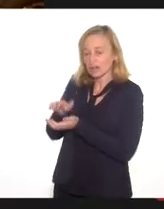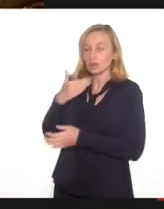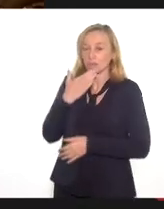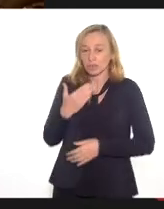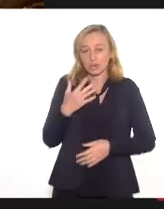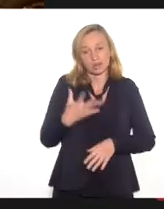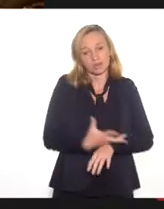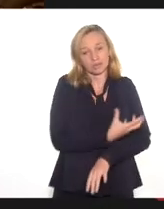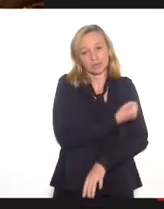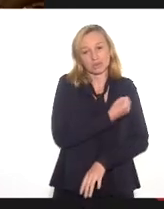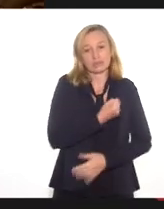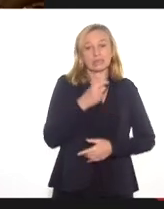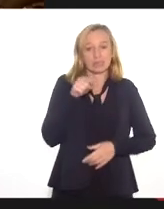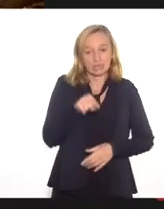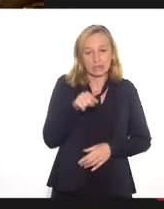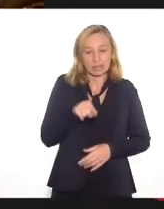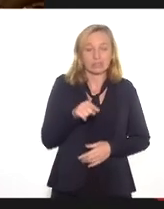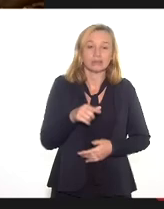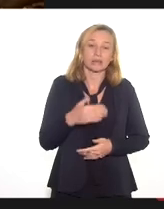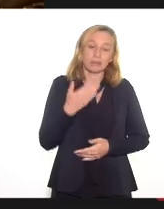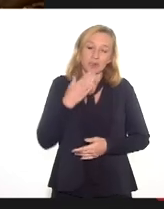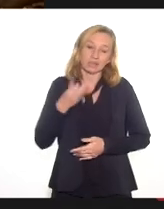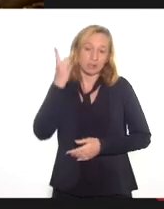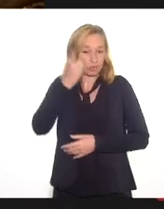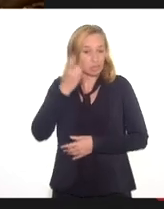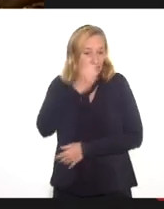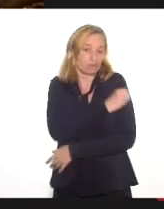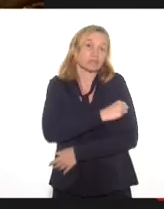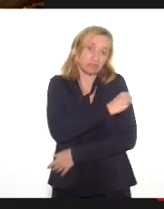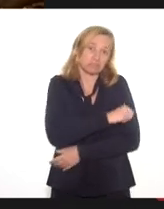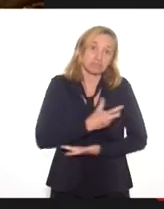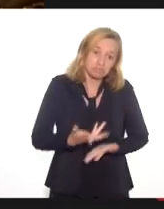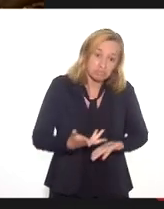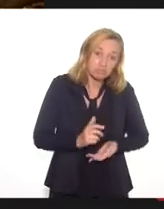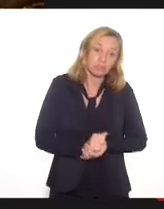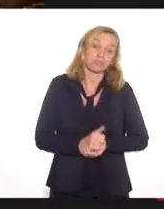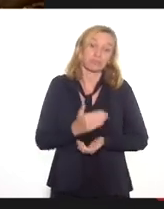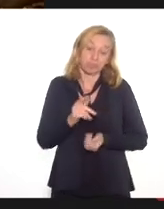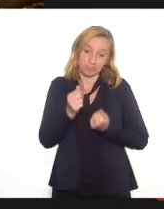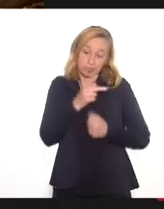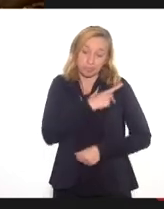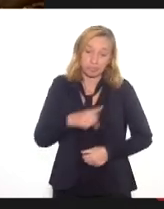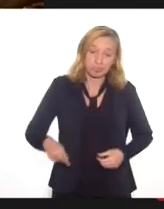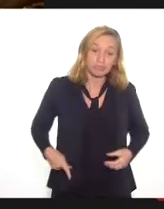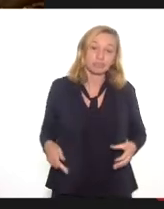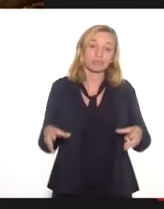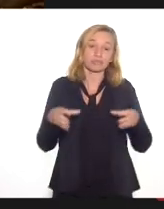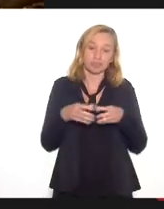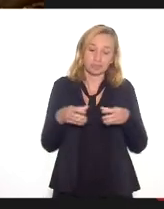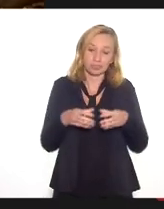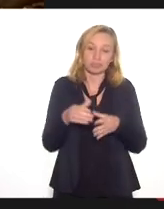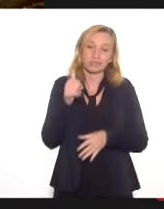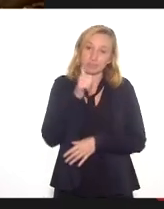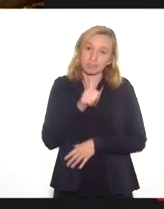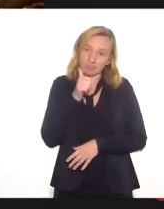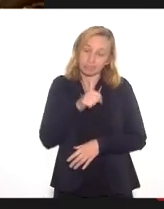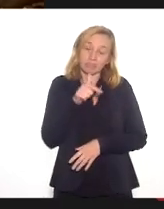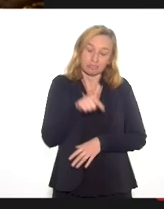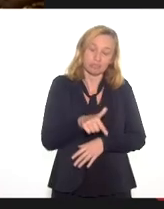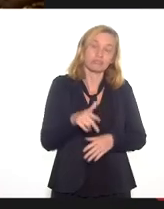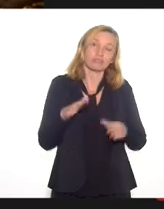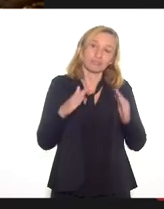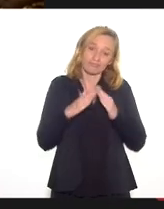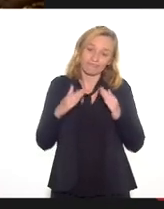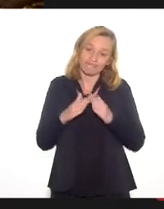emocionado feito aqui pela deputada enfermeira Regiane presidenta da comissão da mulher aqui da